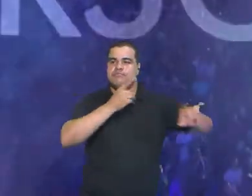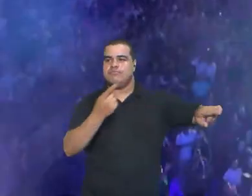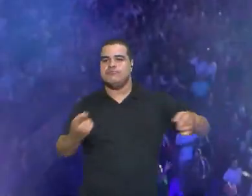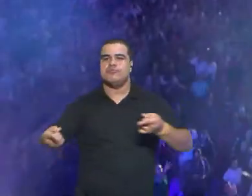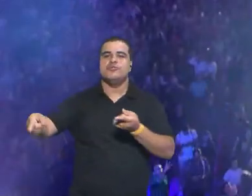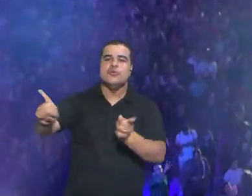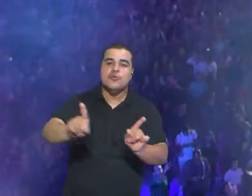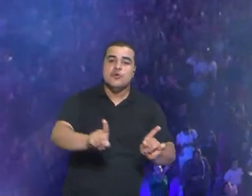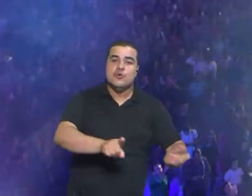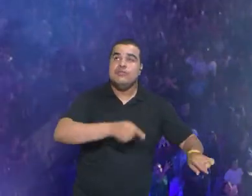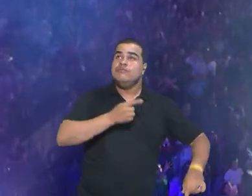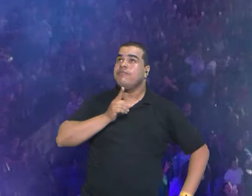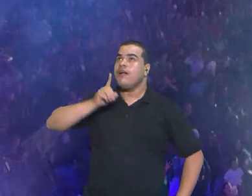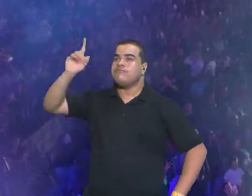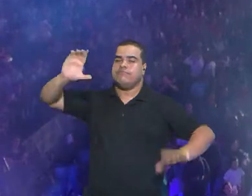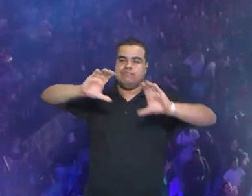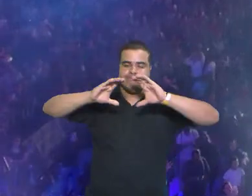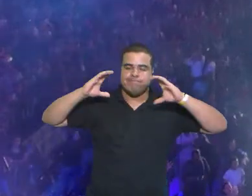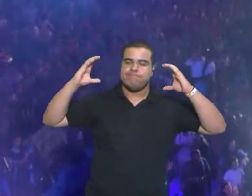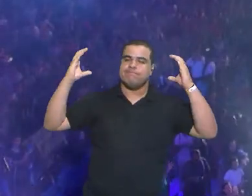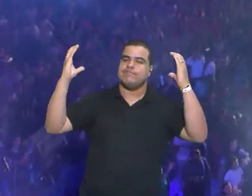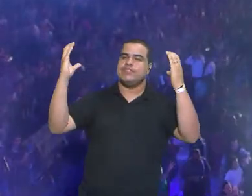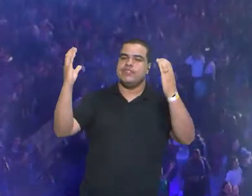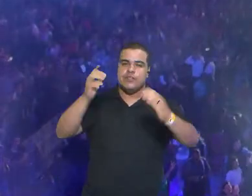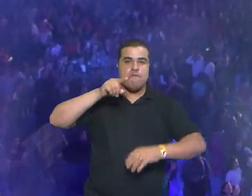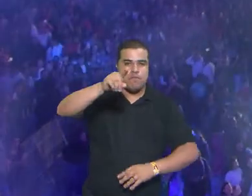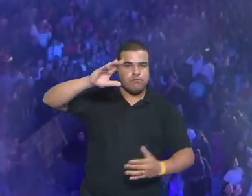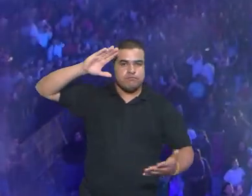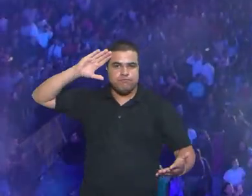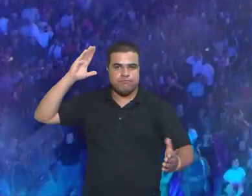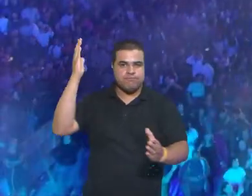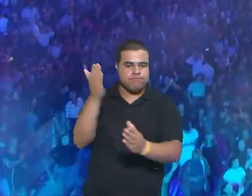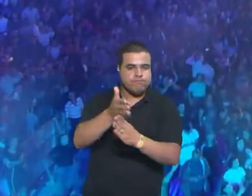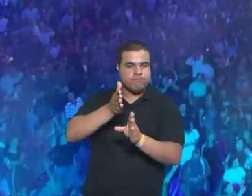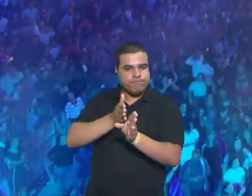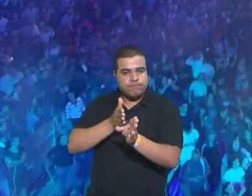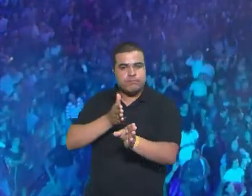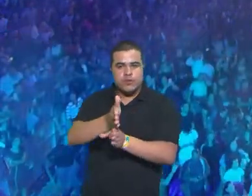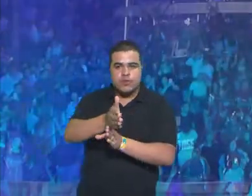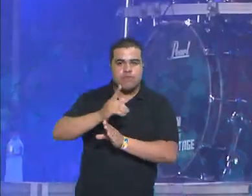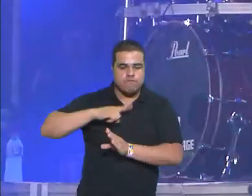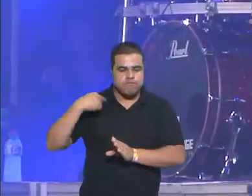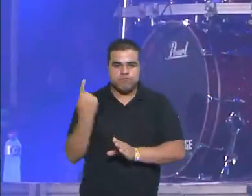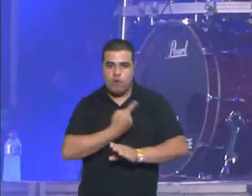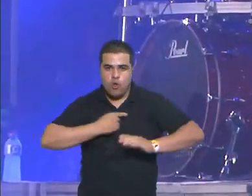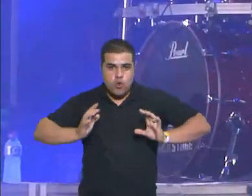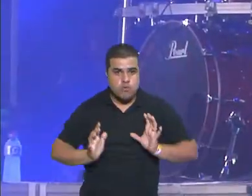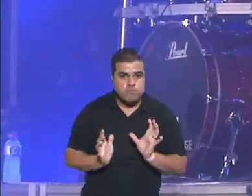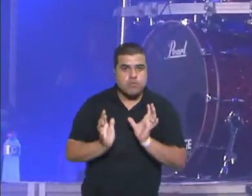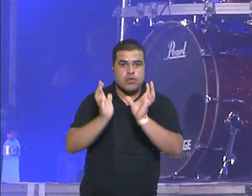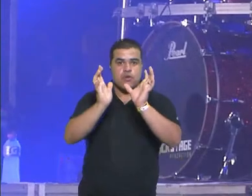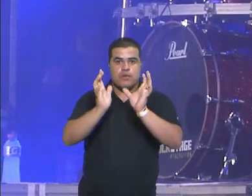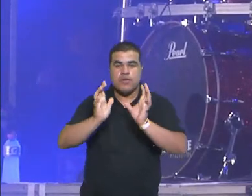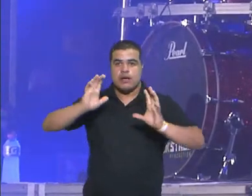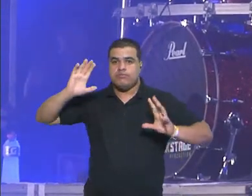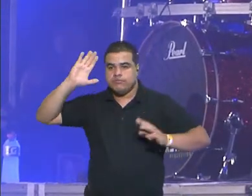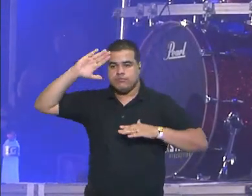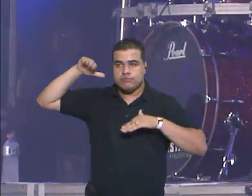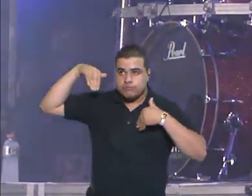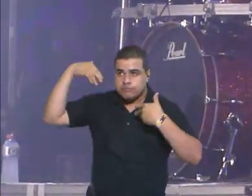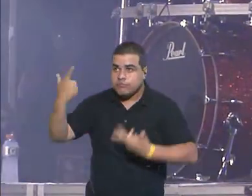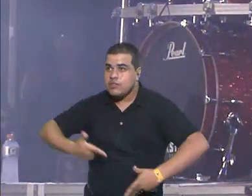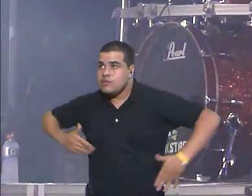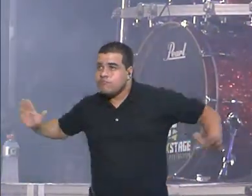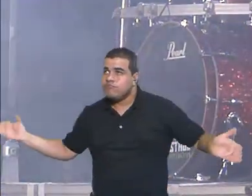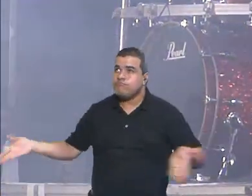a composição do céu vai cantar quem for fiel o meu